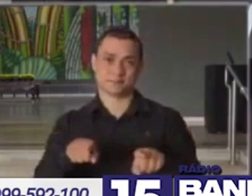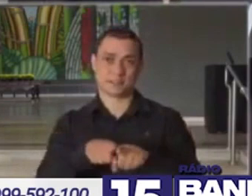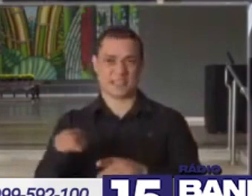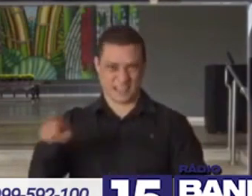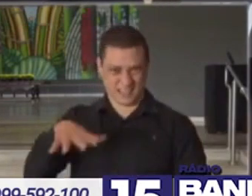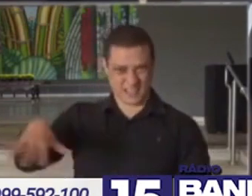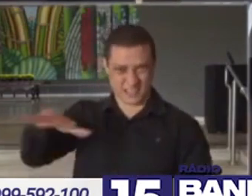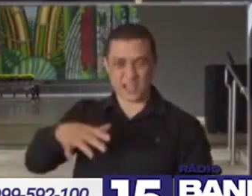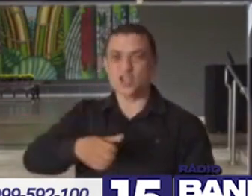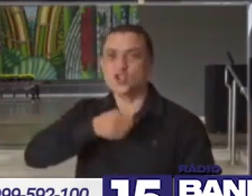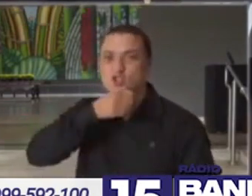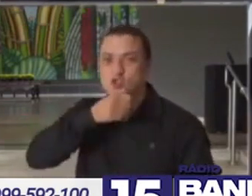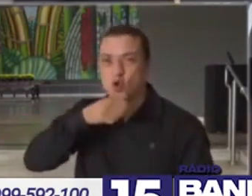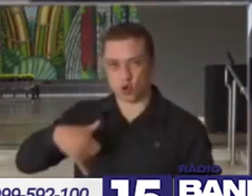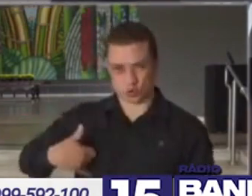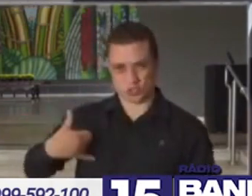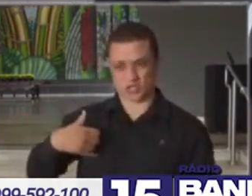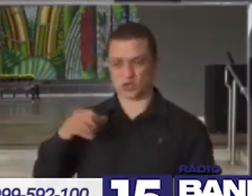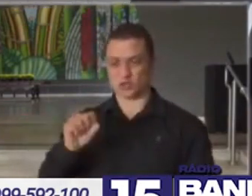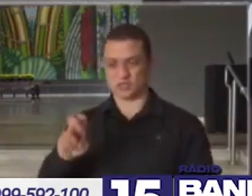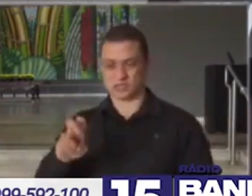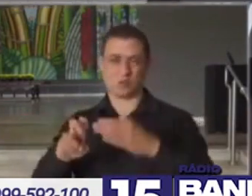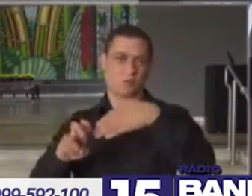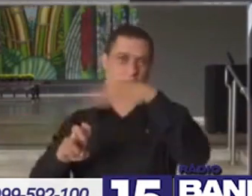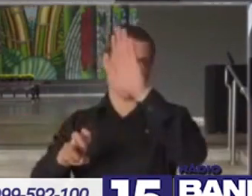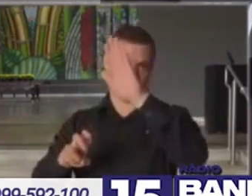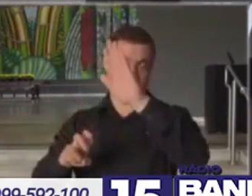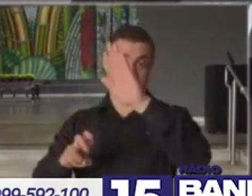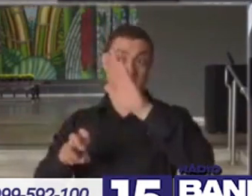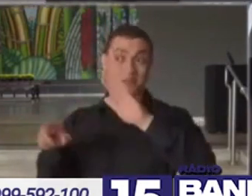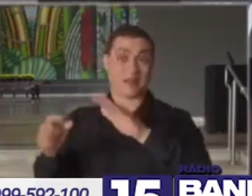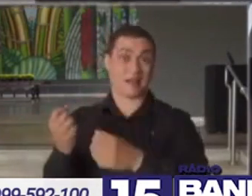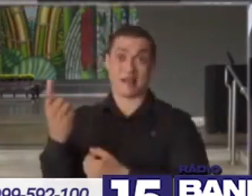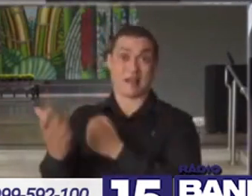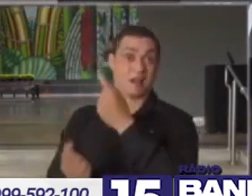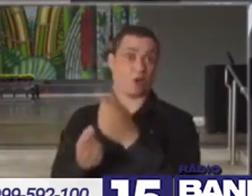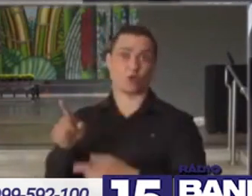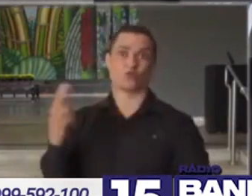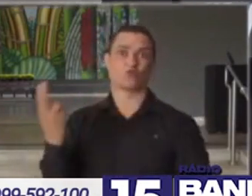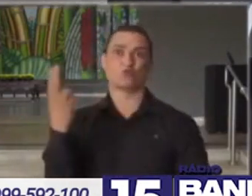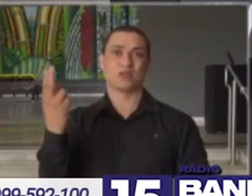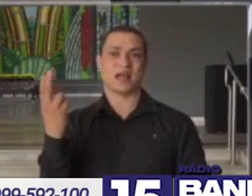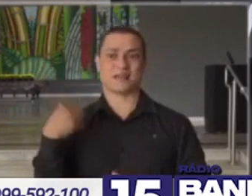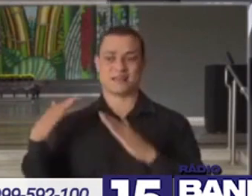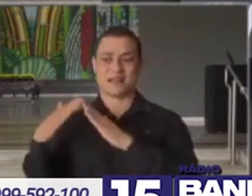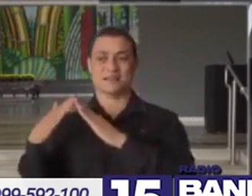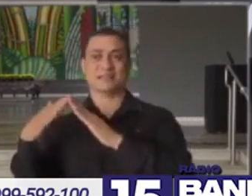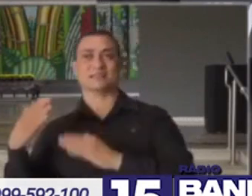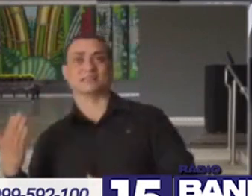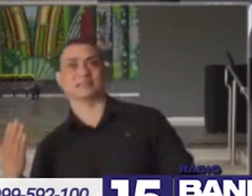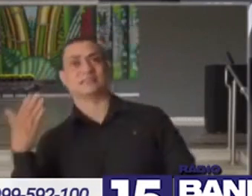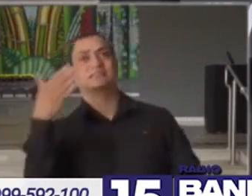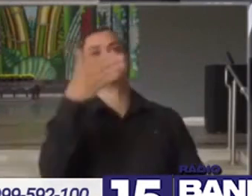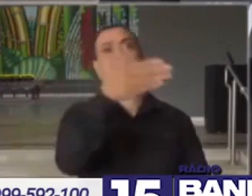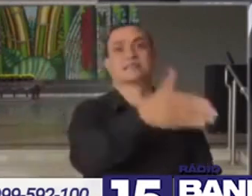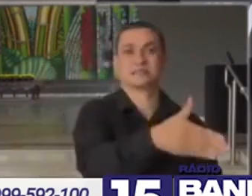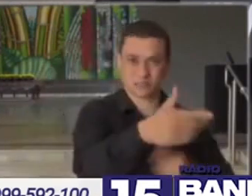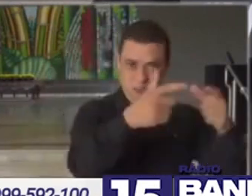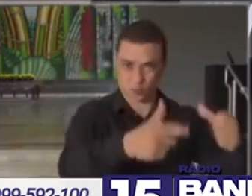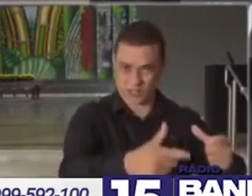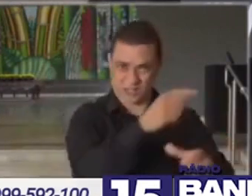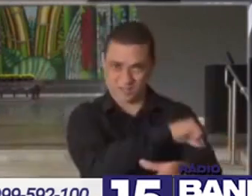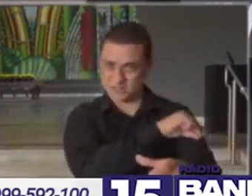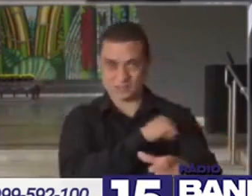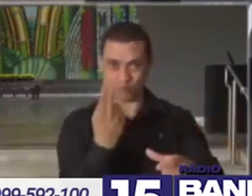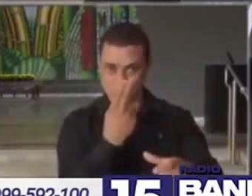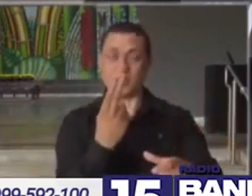vacinação dos idosos com mais de 85 anos a partir do dia 15 de fevereiro.